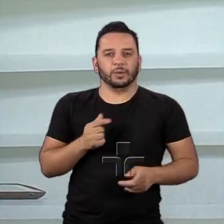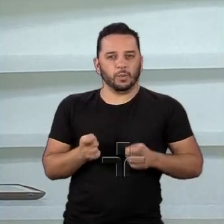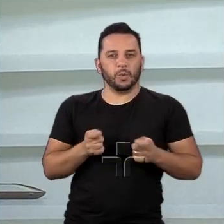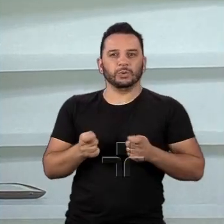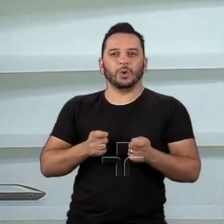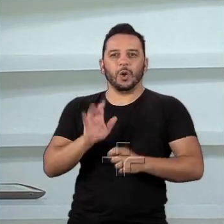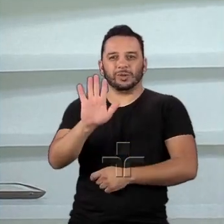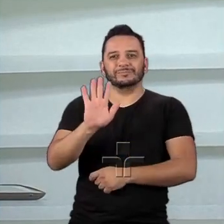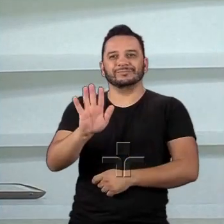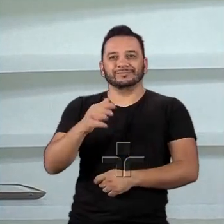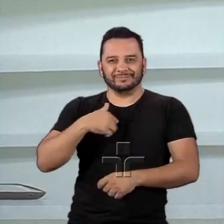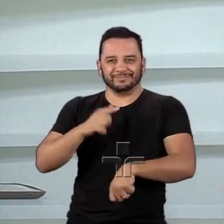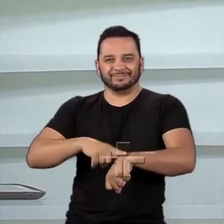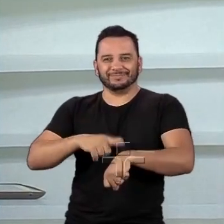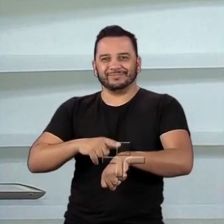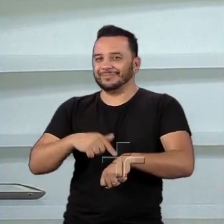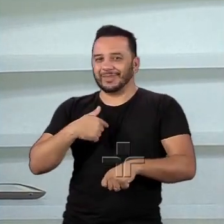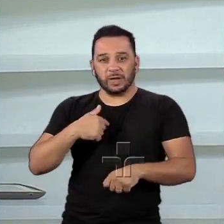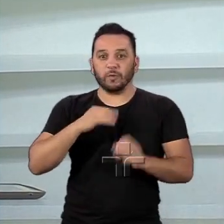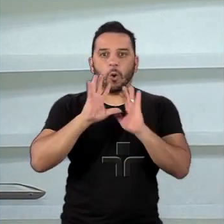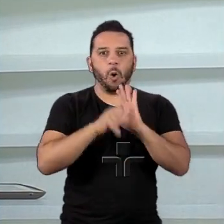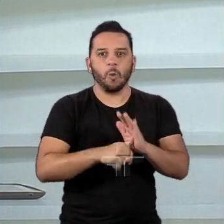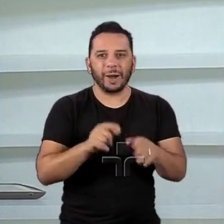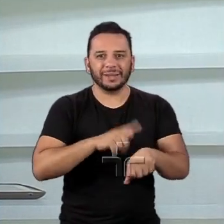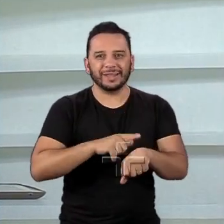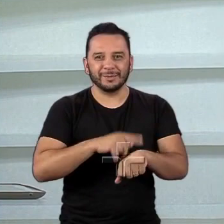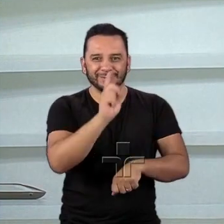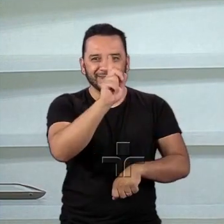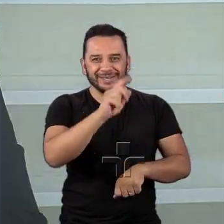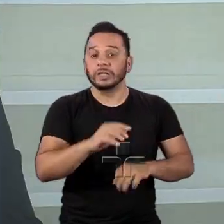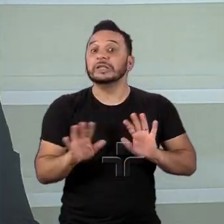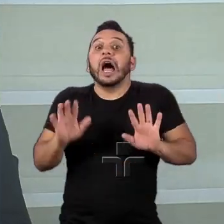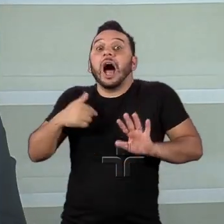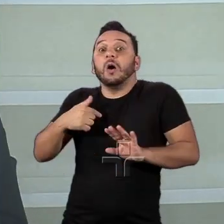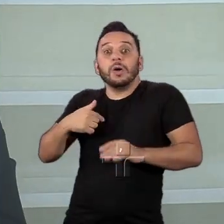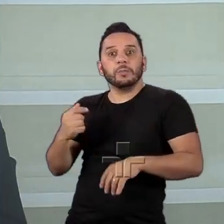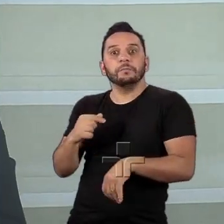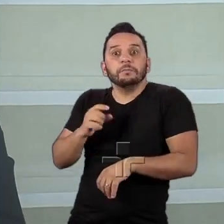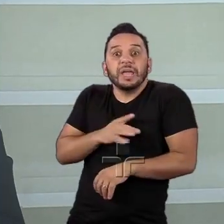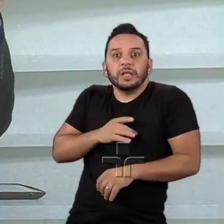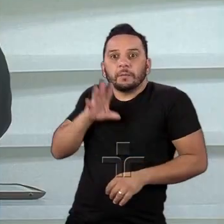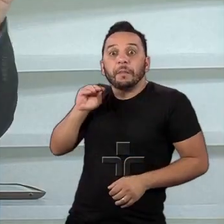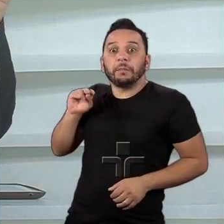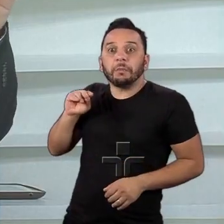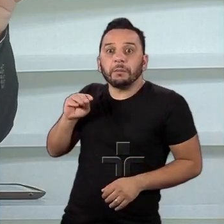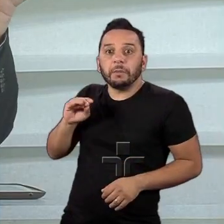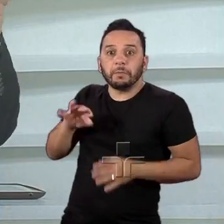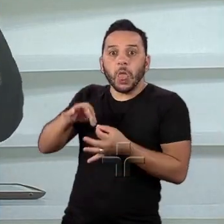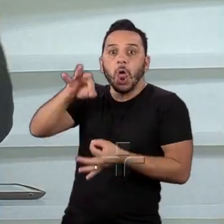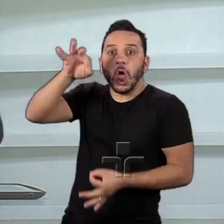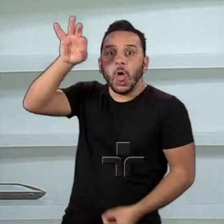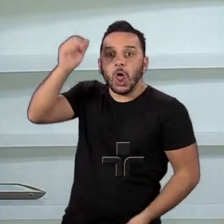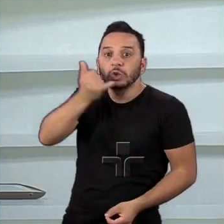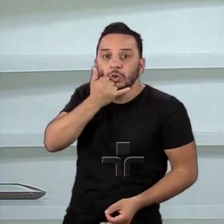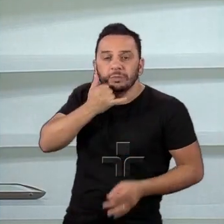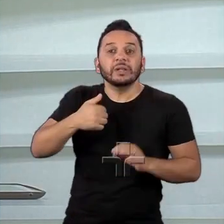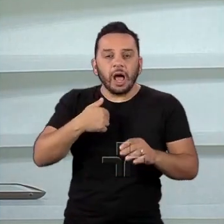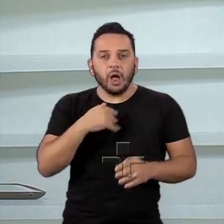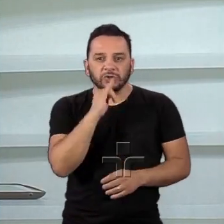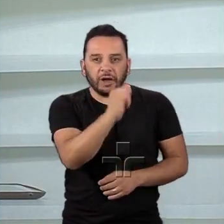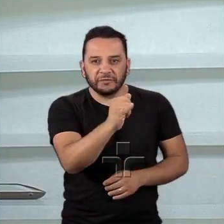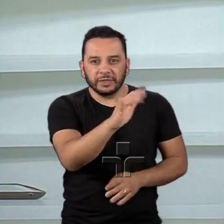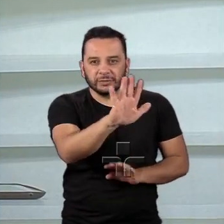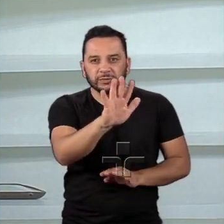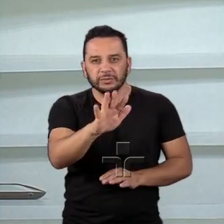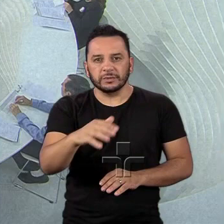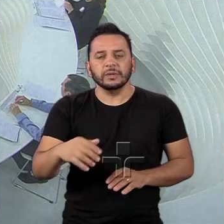com... Não vou roubar o tempo de ninguém. Não, eu fico com medo de ultrapassar. Eu te aviso com 30 segundos. Ótimo, obrigada. Tá bom?